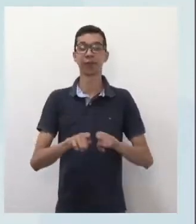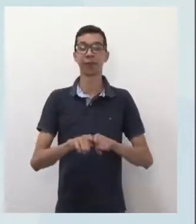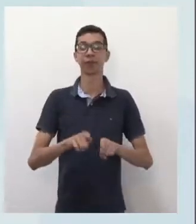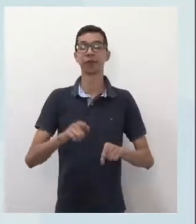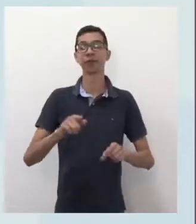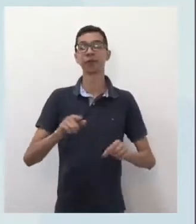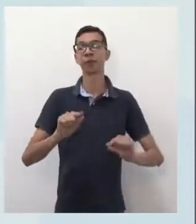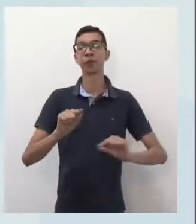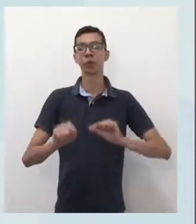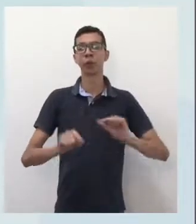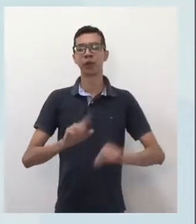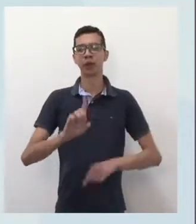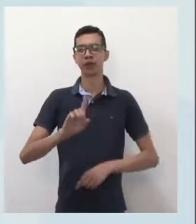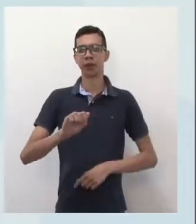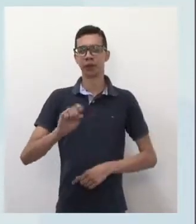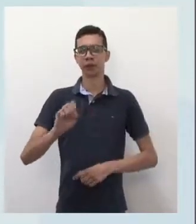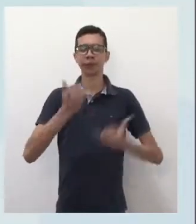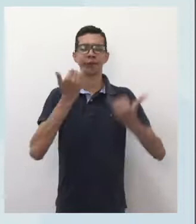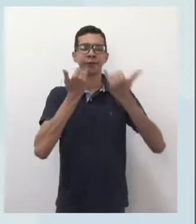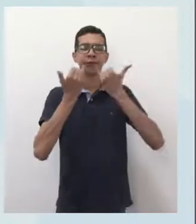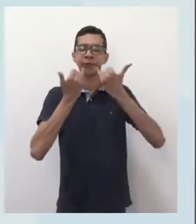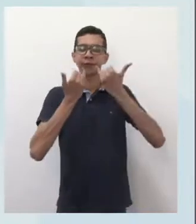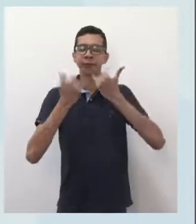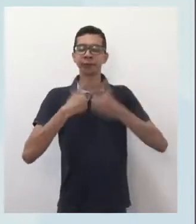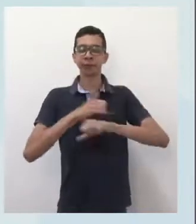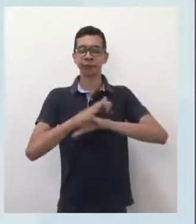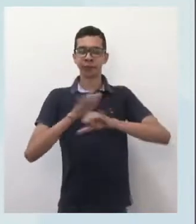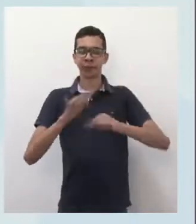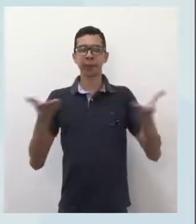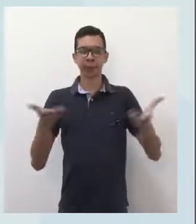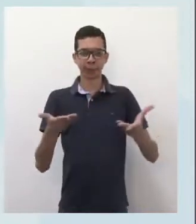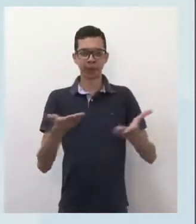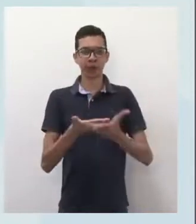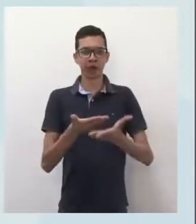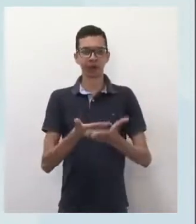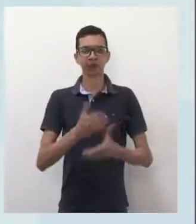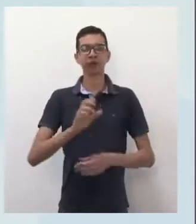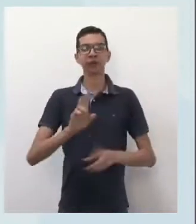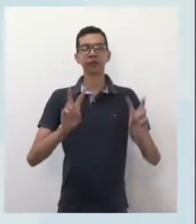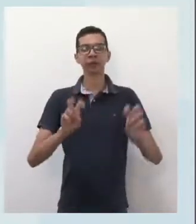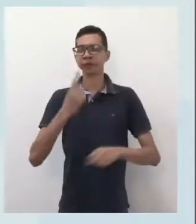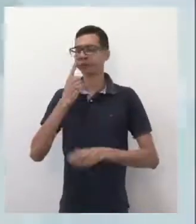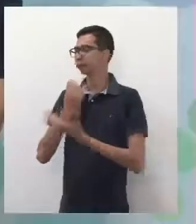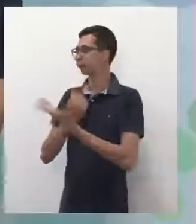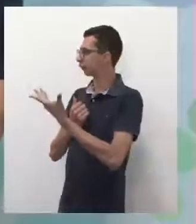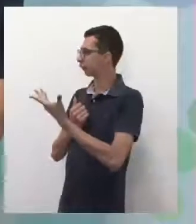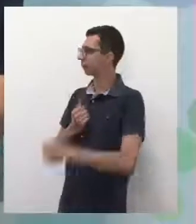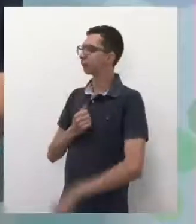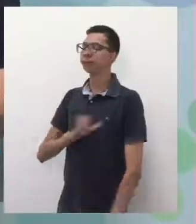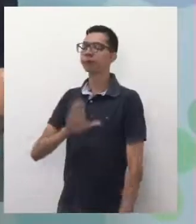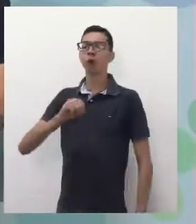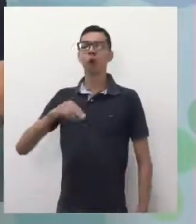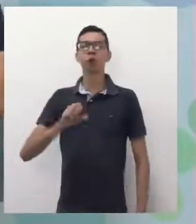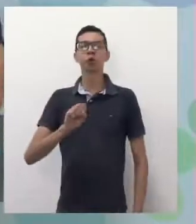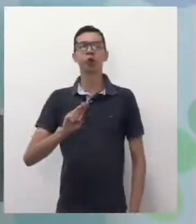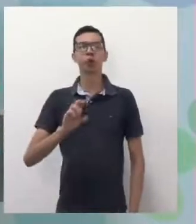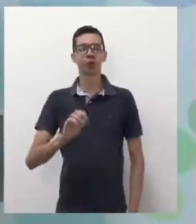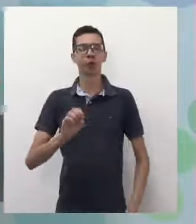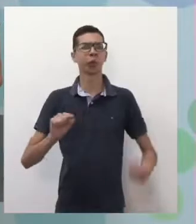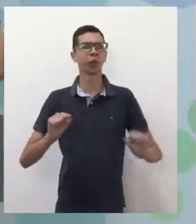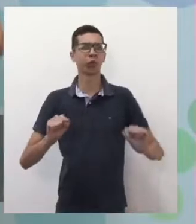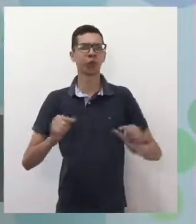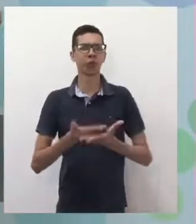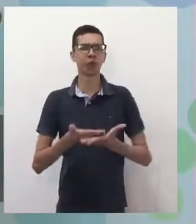aula é um pouco diferente da aula passada. Por isso que eu estou falando para você, de repente, voltar aí um pouquinho na aula